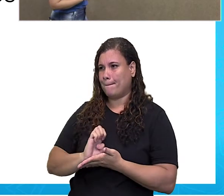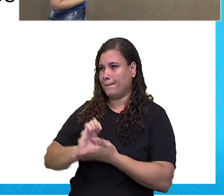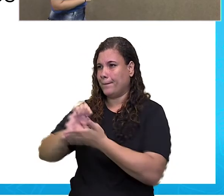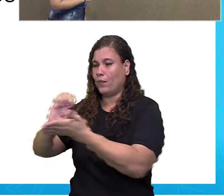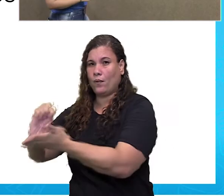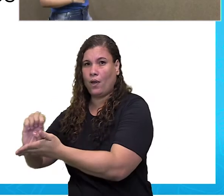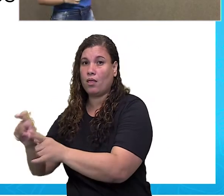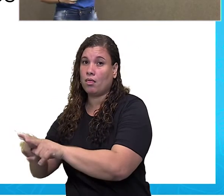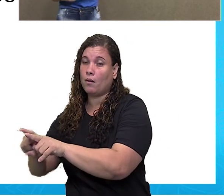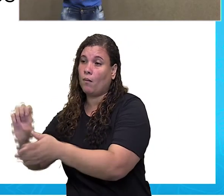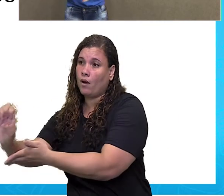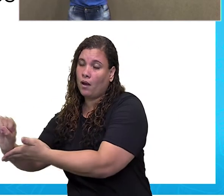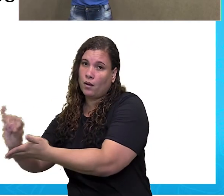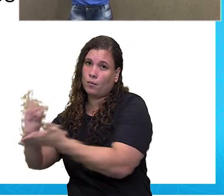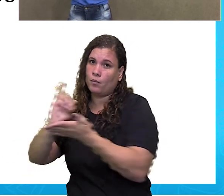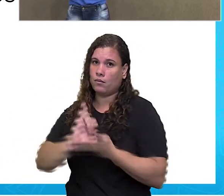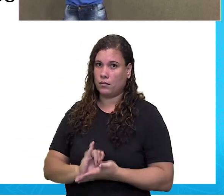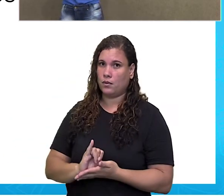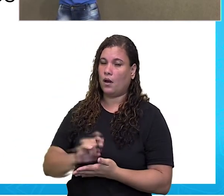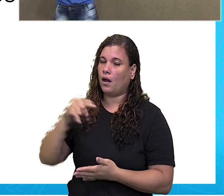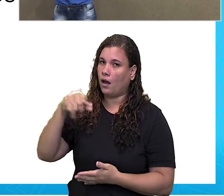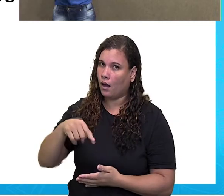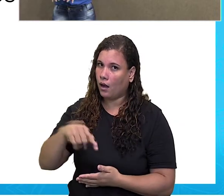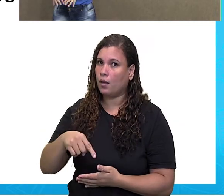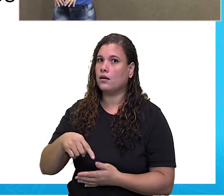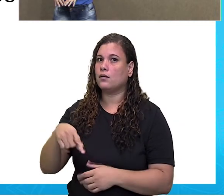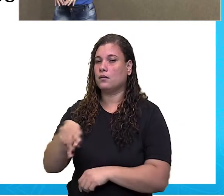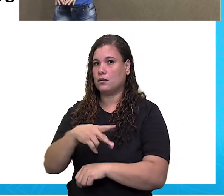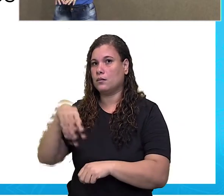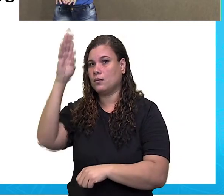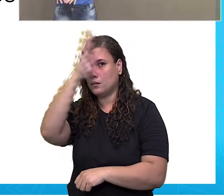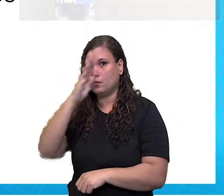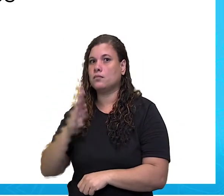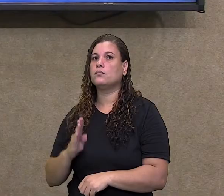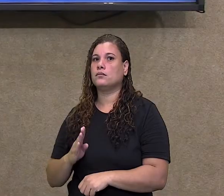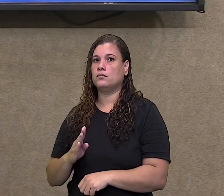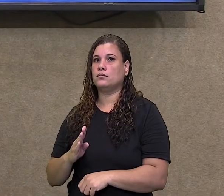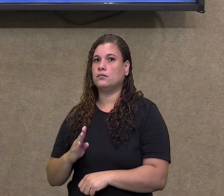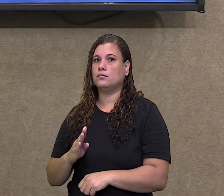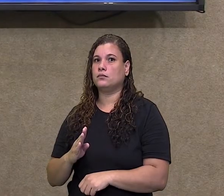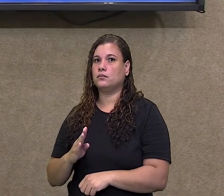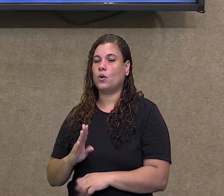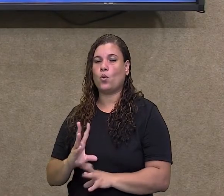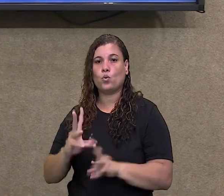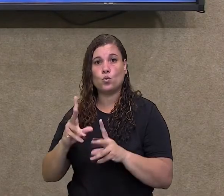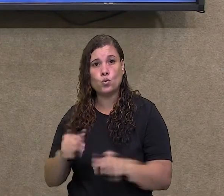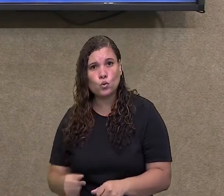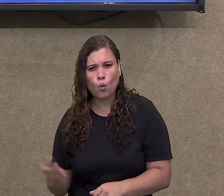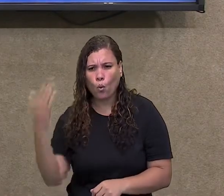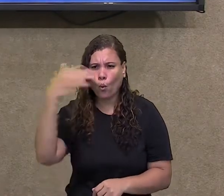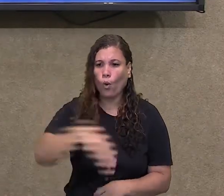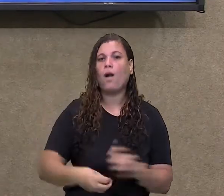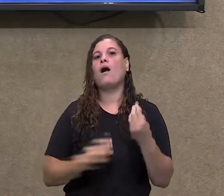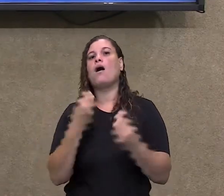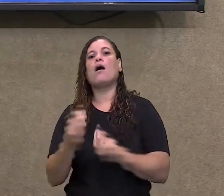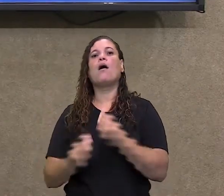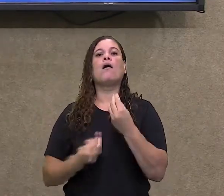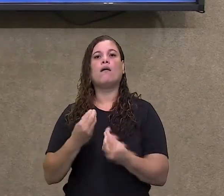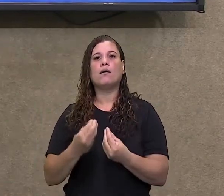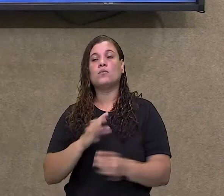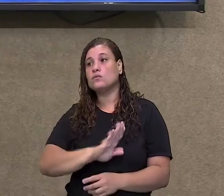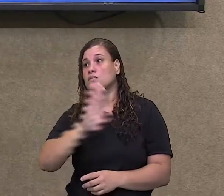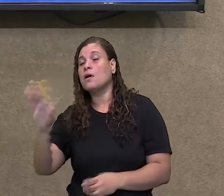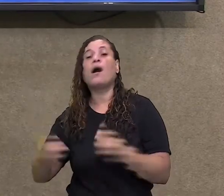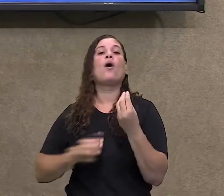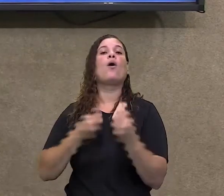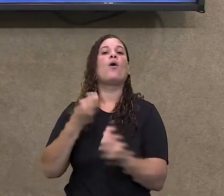país. Então, nós temos produtos muito importantes no nosso país. E aí eles são